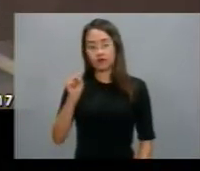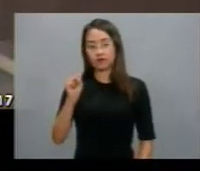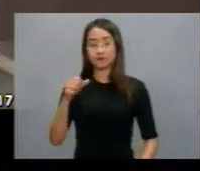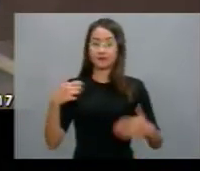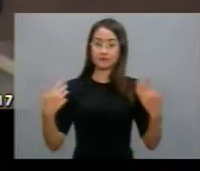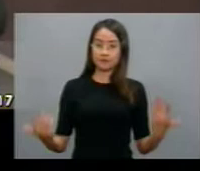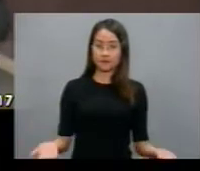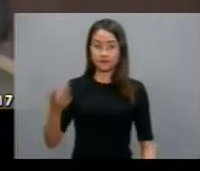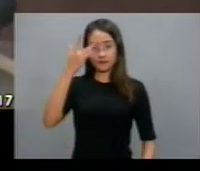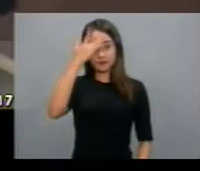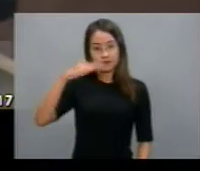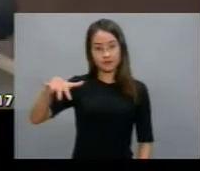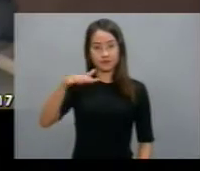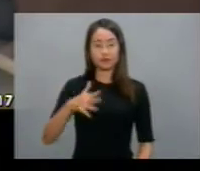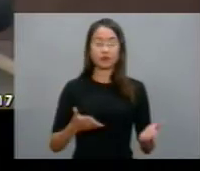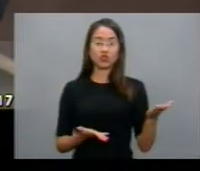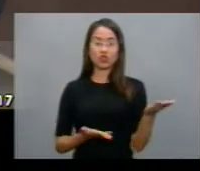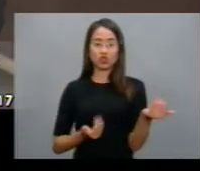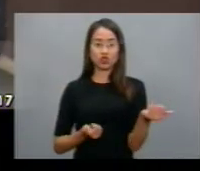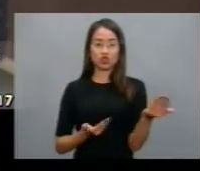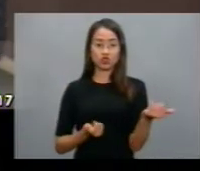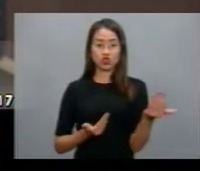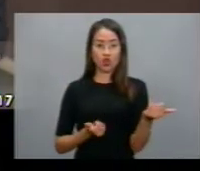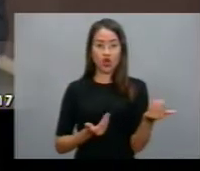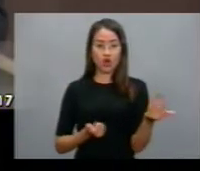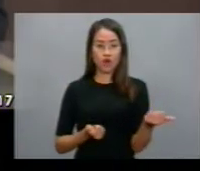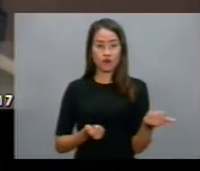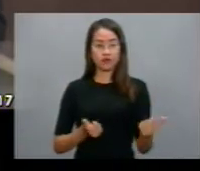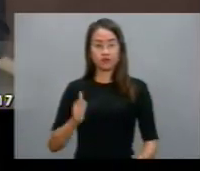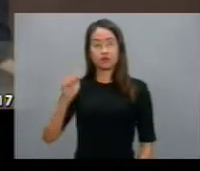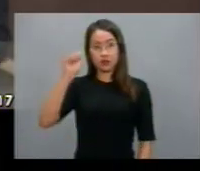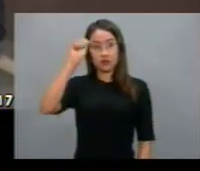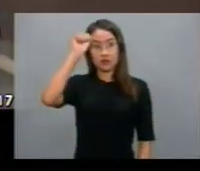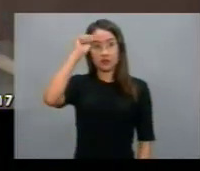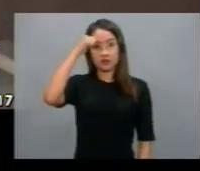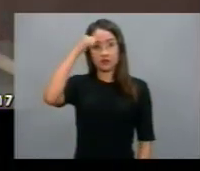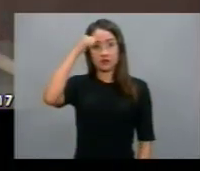população carcerária jovem, negra,